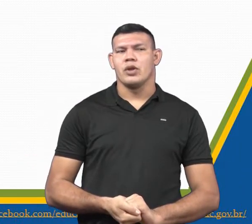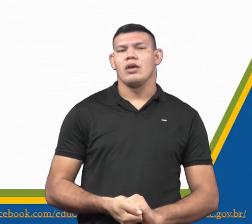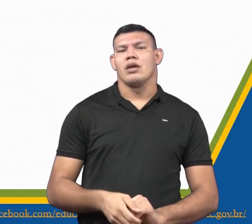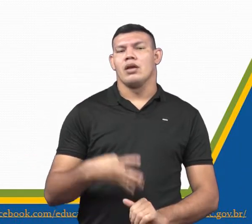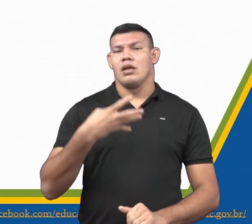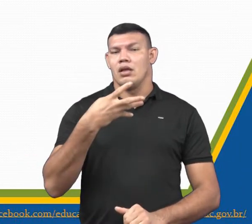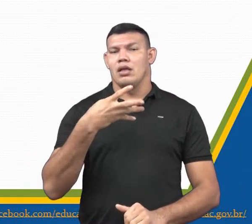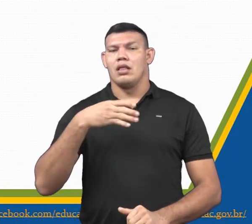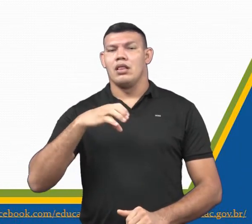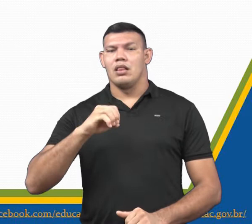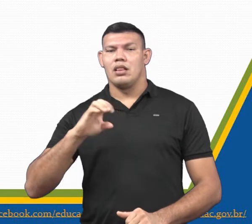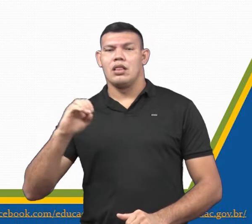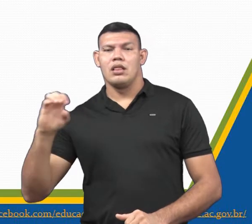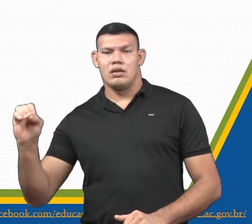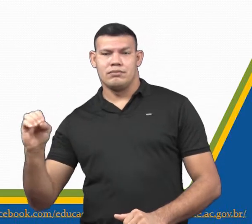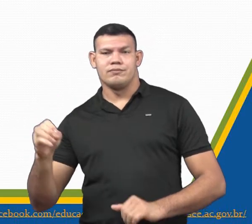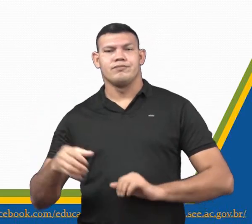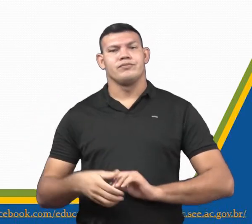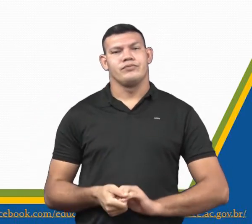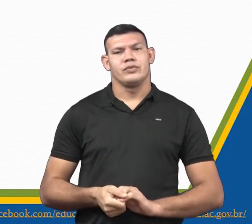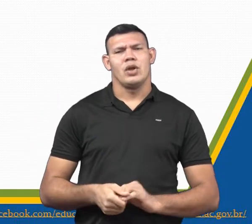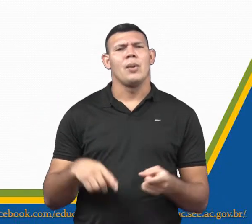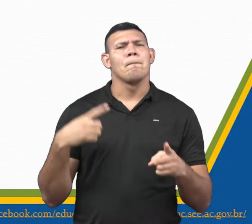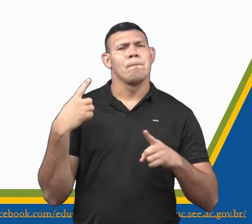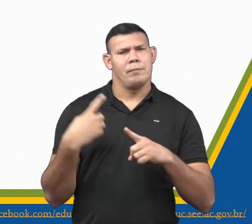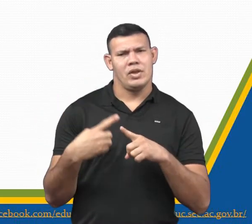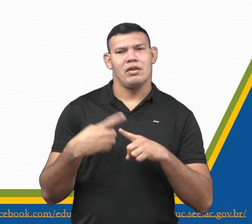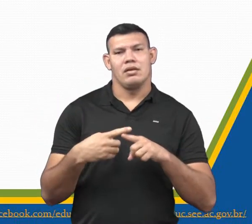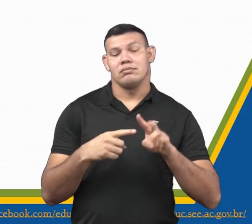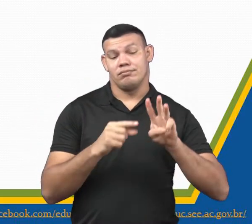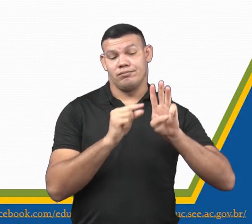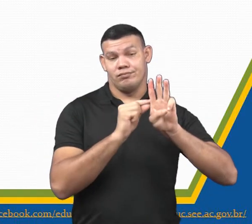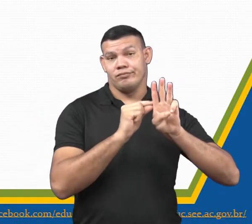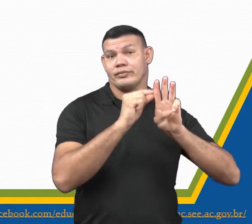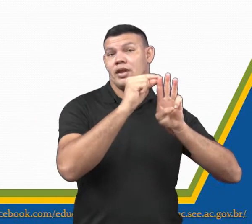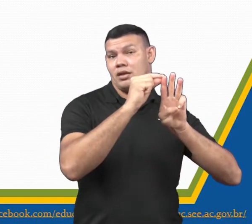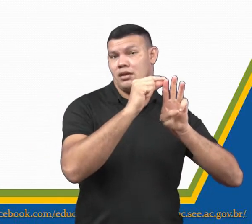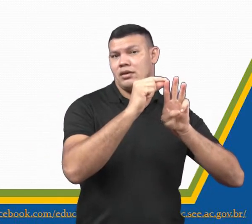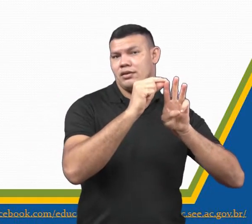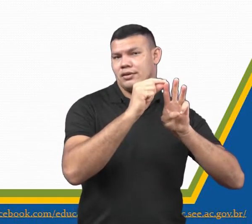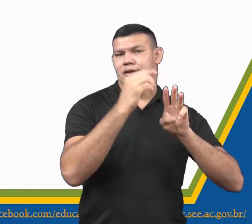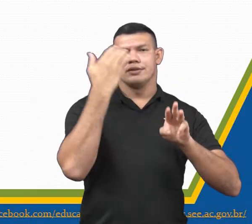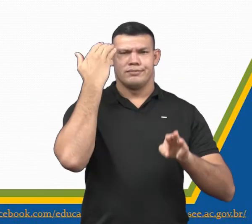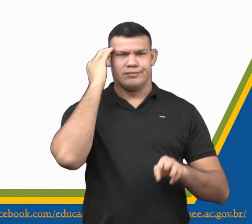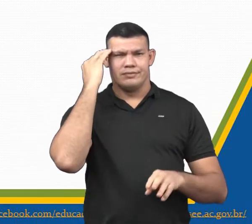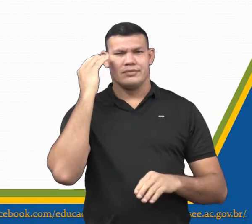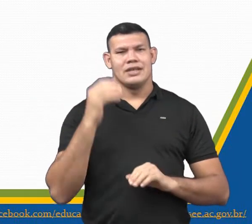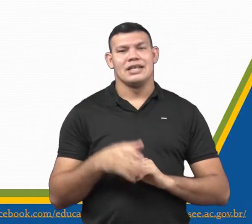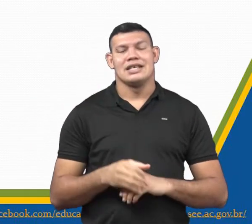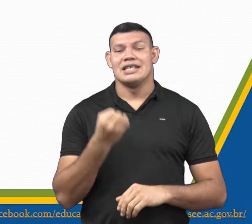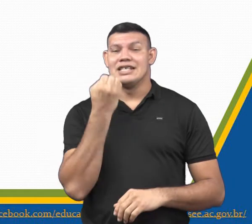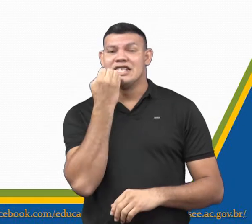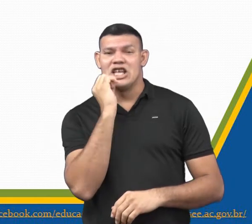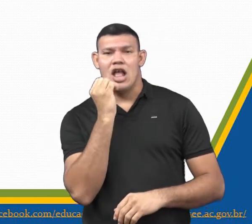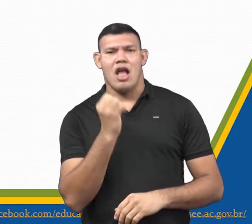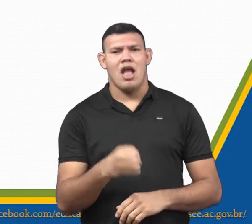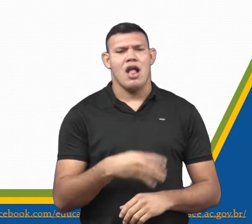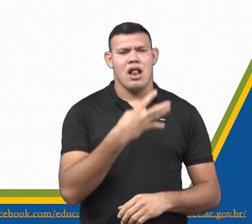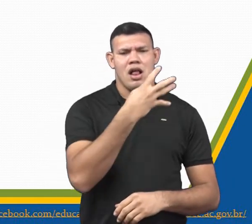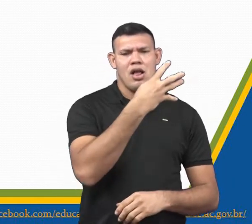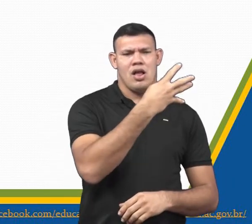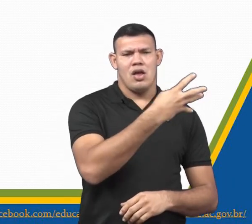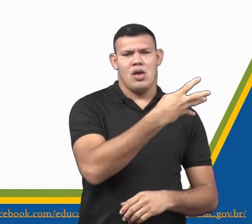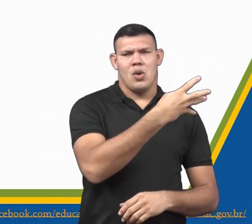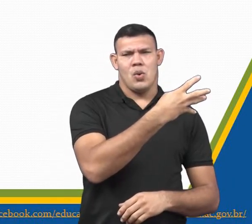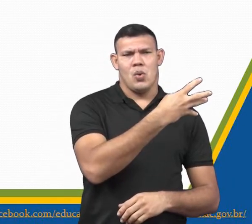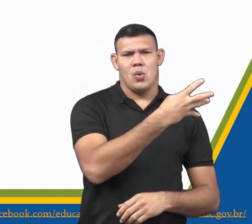400, porque ele está na ordem das centenas. O mesmo algarismo, se eu colocar na quarta ordem,